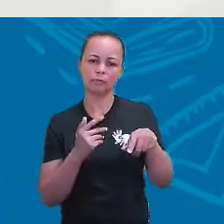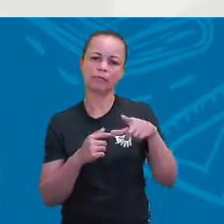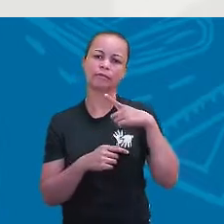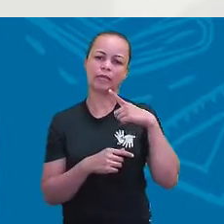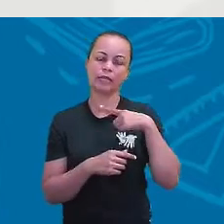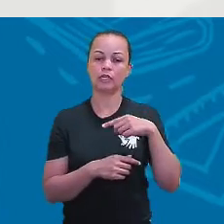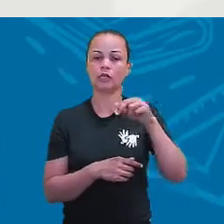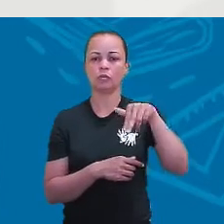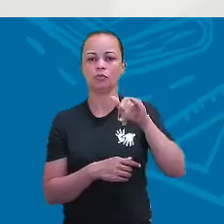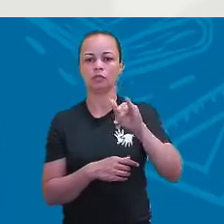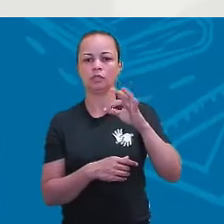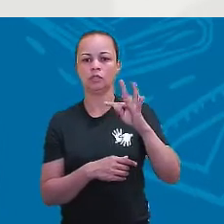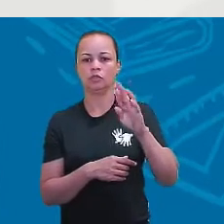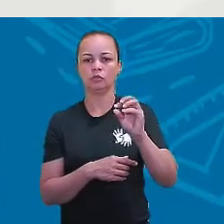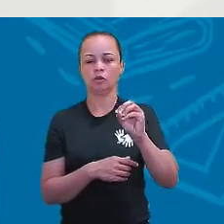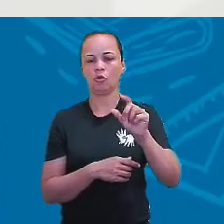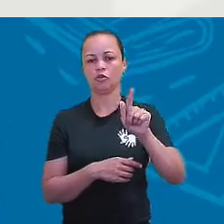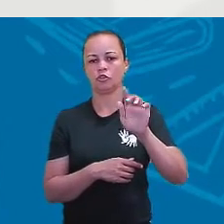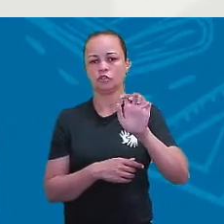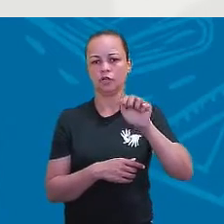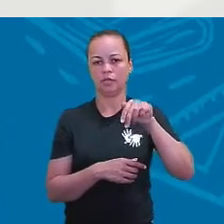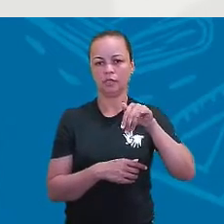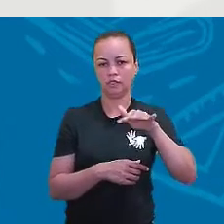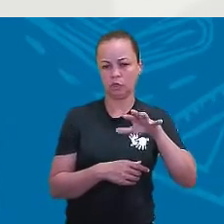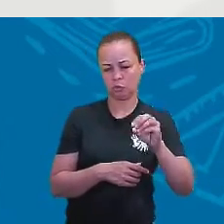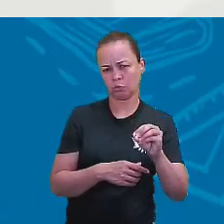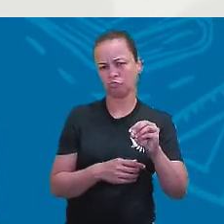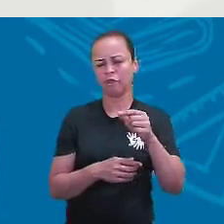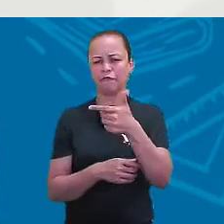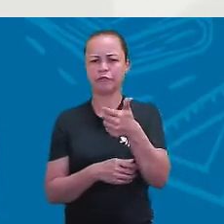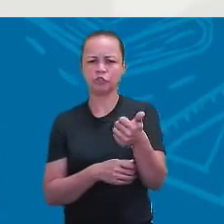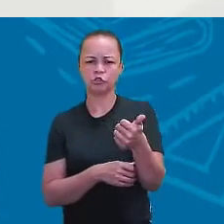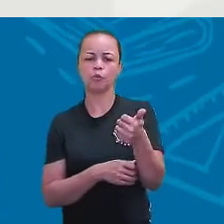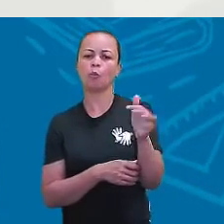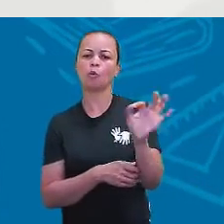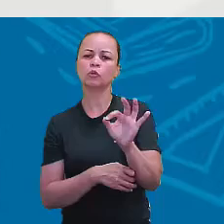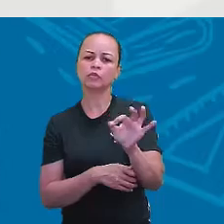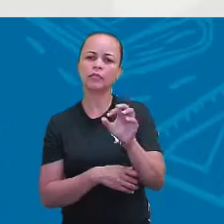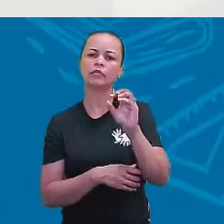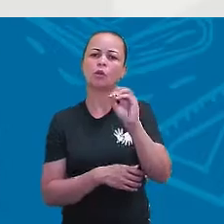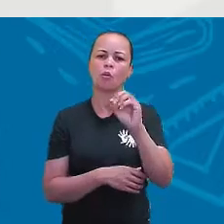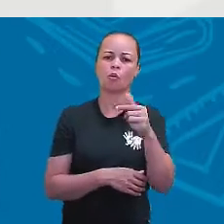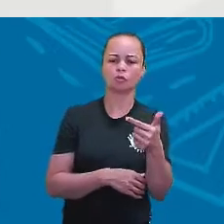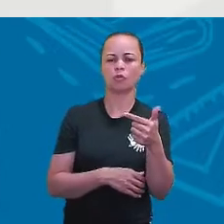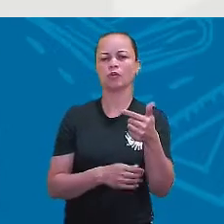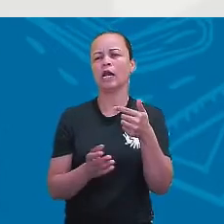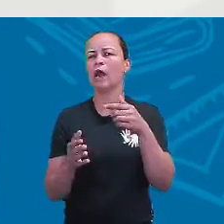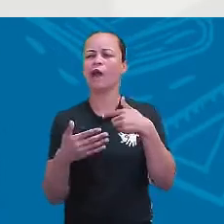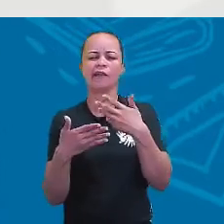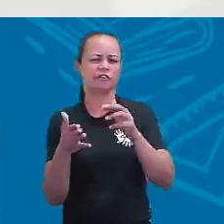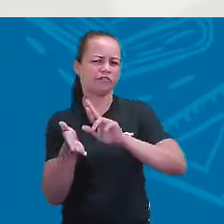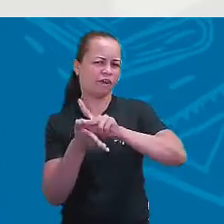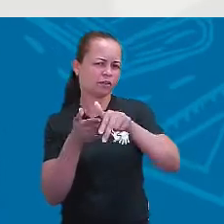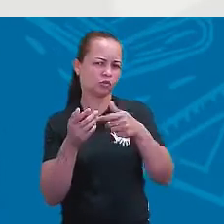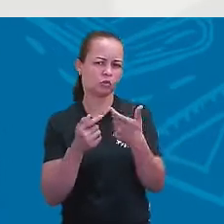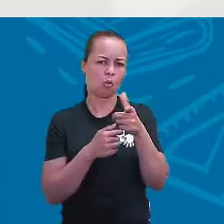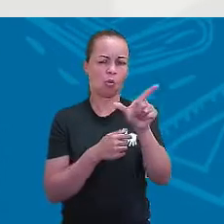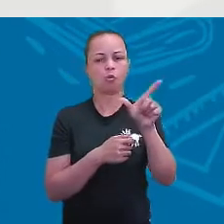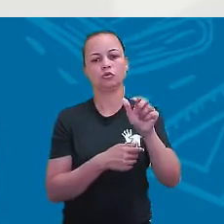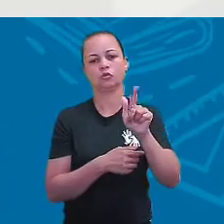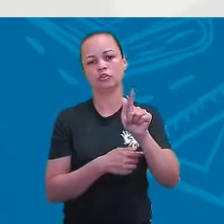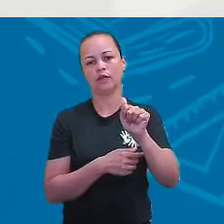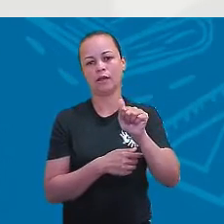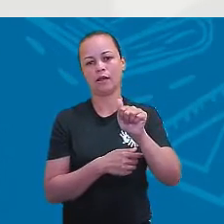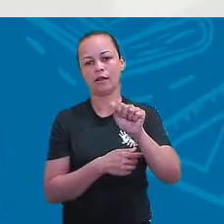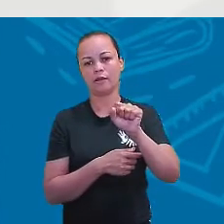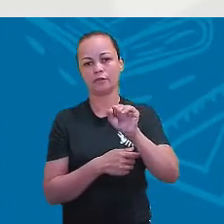nitrogênio. 21% mais ou menos seria oxigênio. E aí entra gás nobre, vapor de água e outras coisas. E aí, menos de